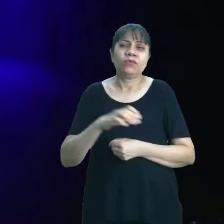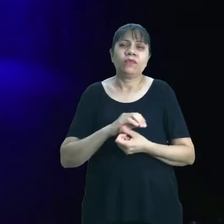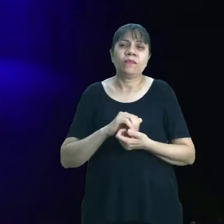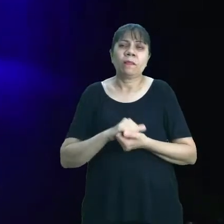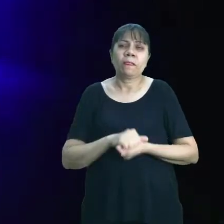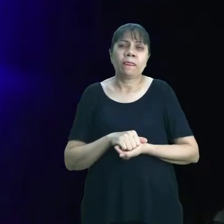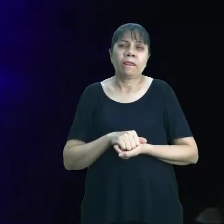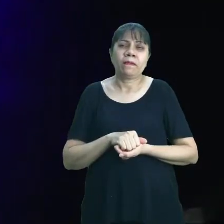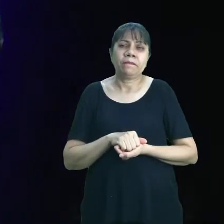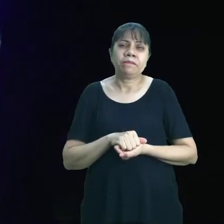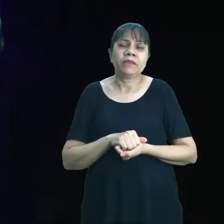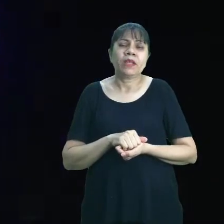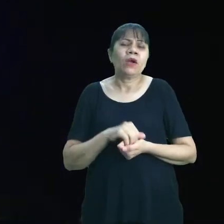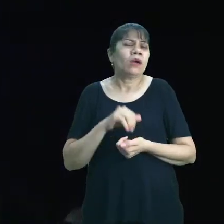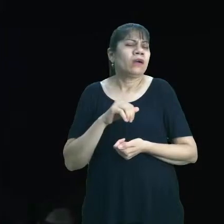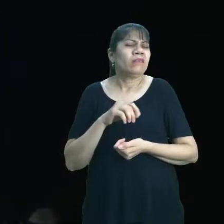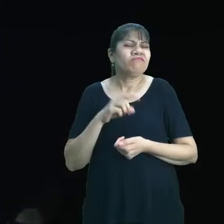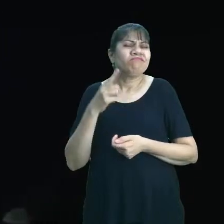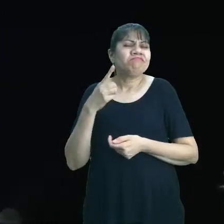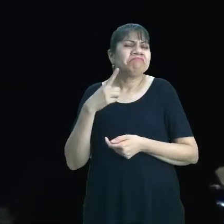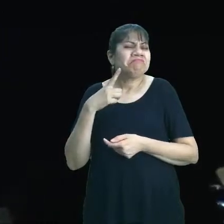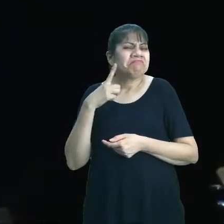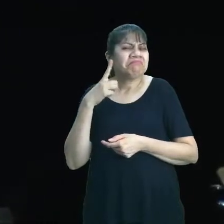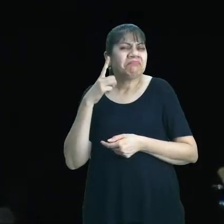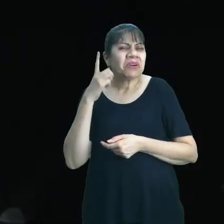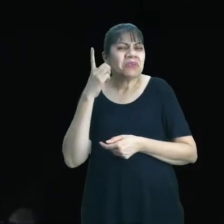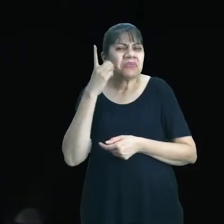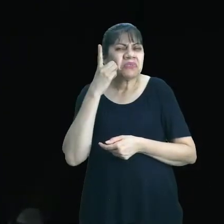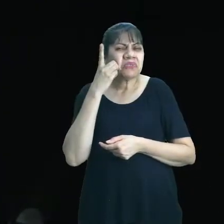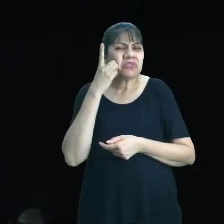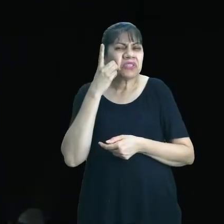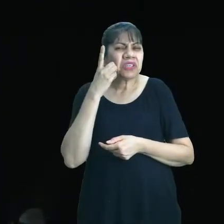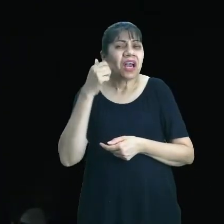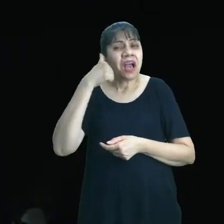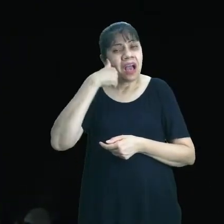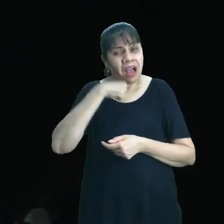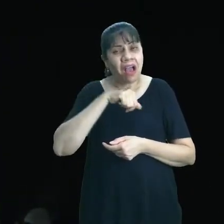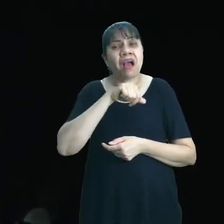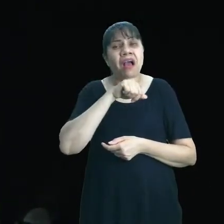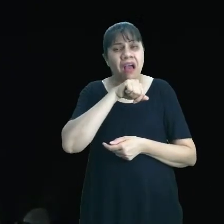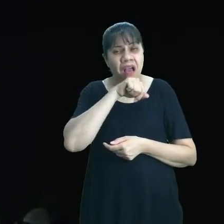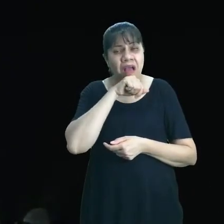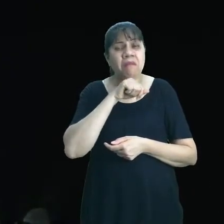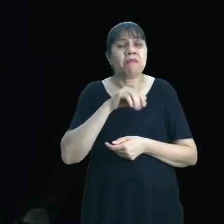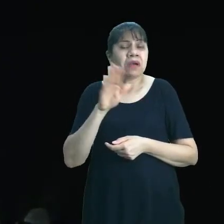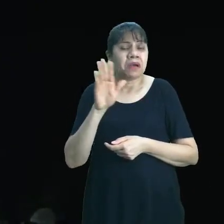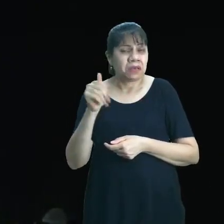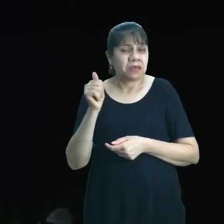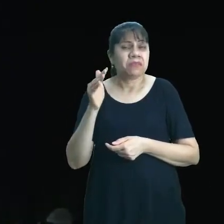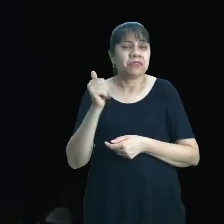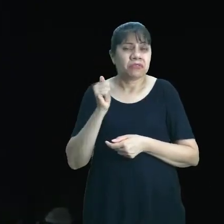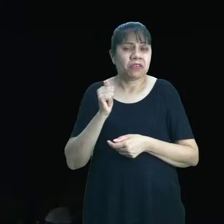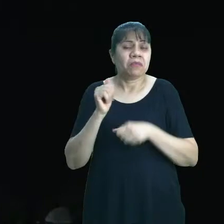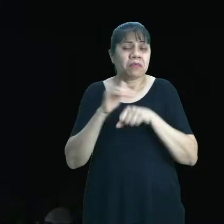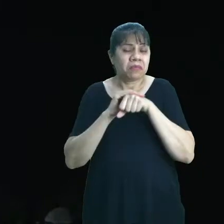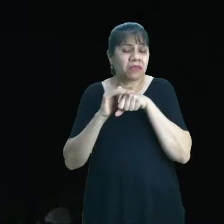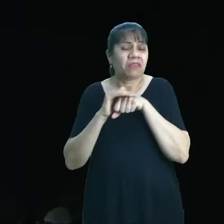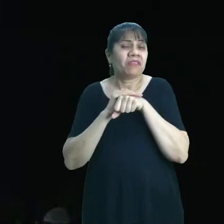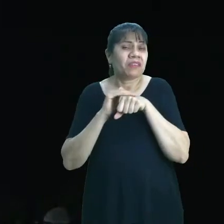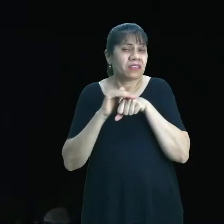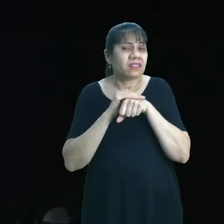E um dia, a mãe dela me chama lá. Ela já tinha visto que eu era um bom partido. A